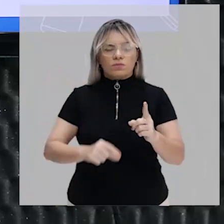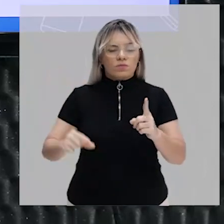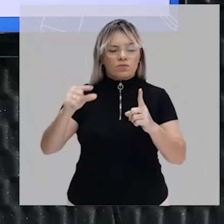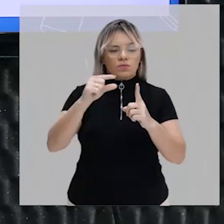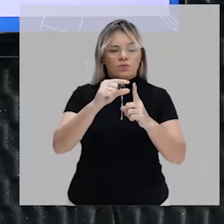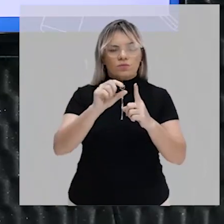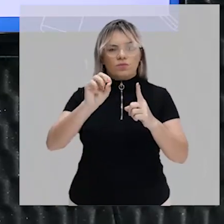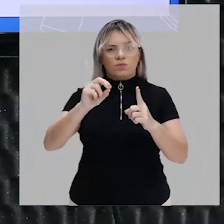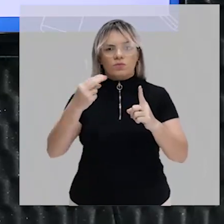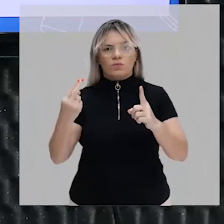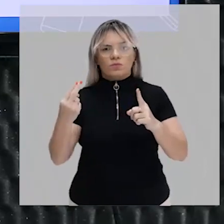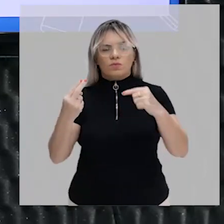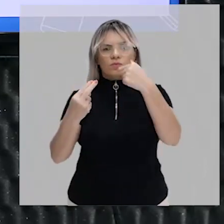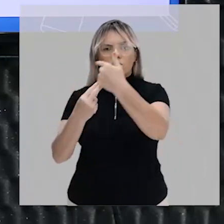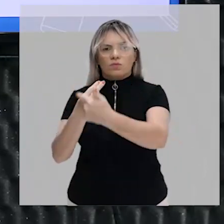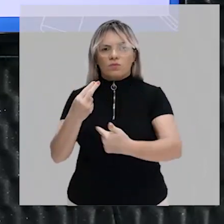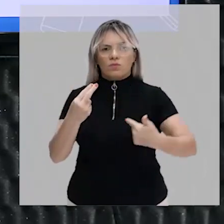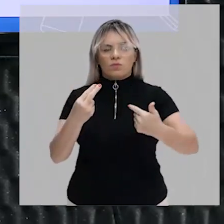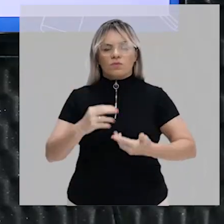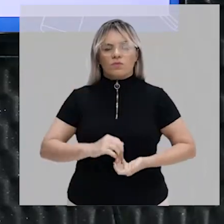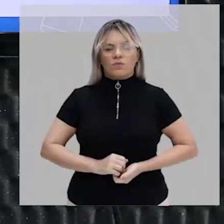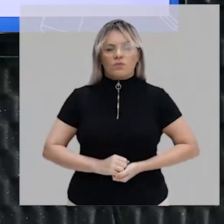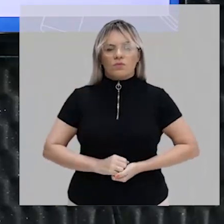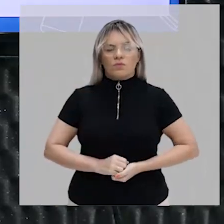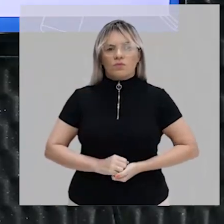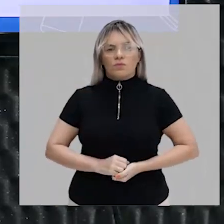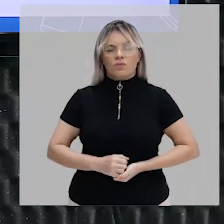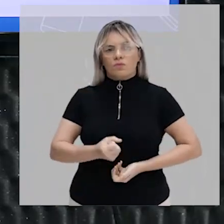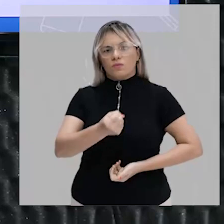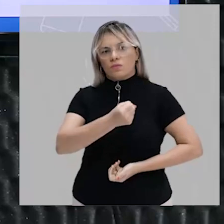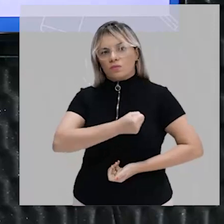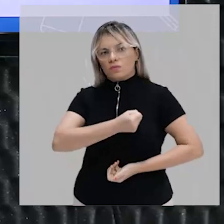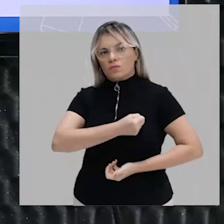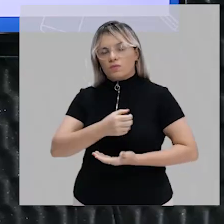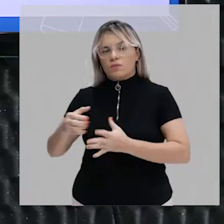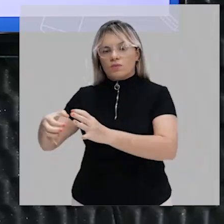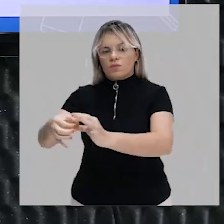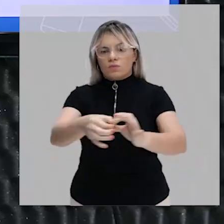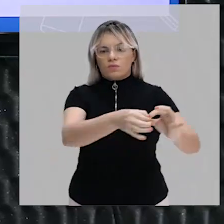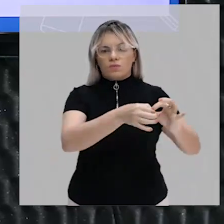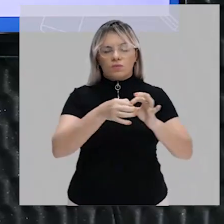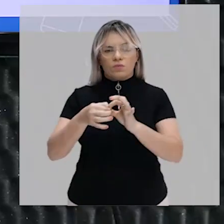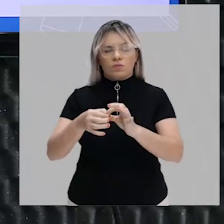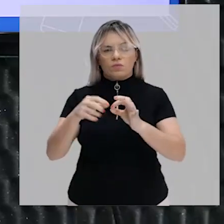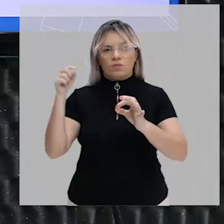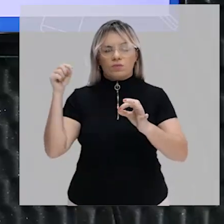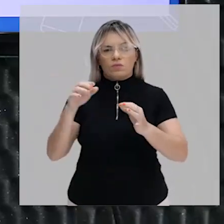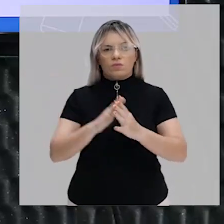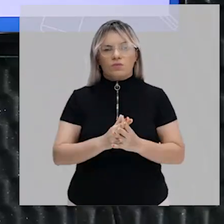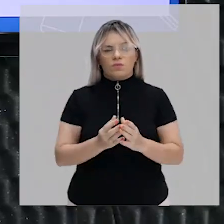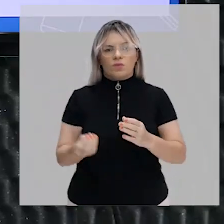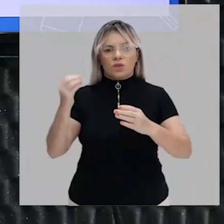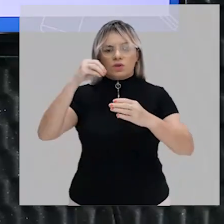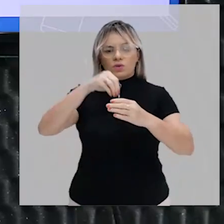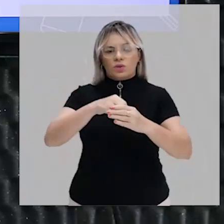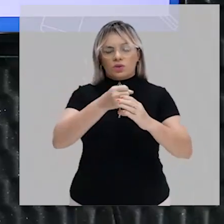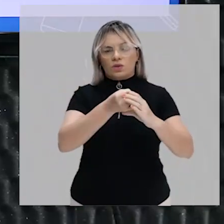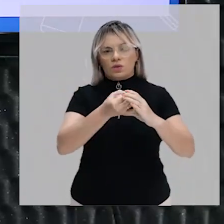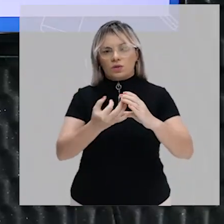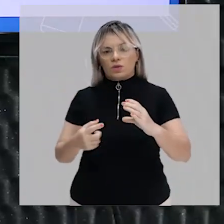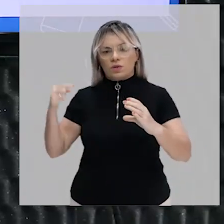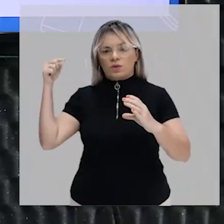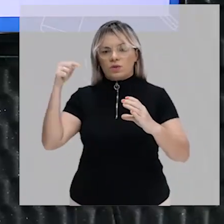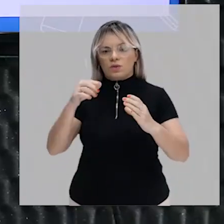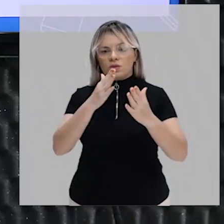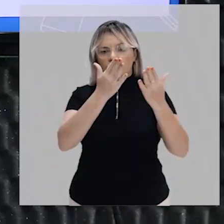o ou, tá? Então, esse número de união, né, dos elementos que compõem a união, ele é dado